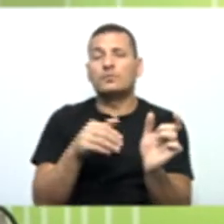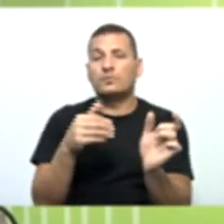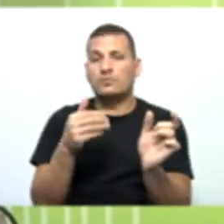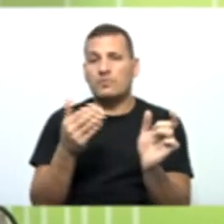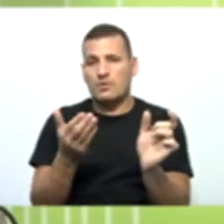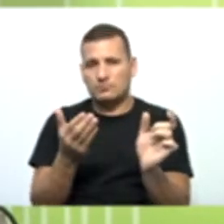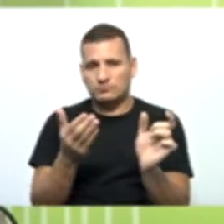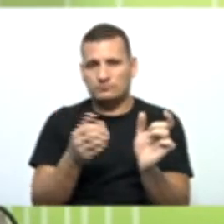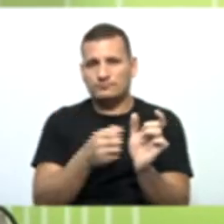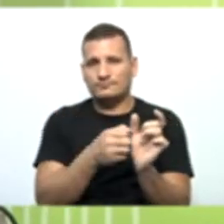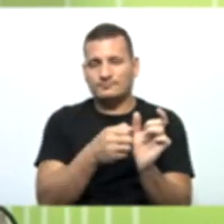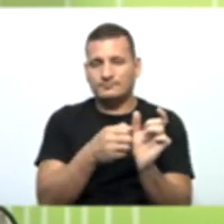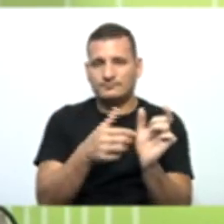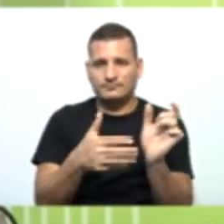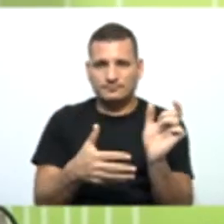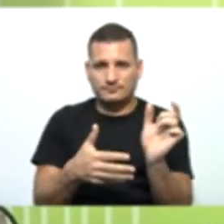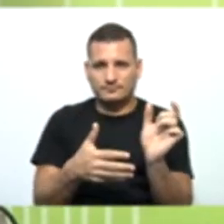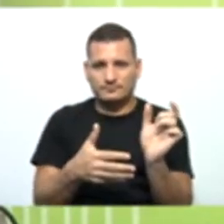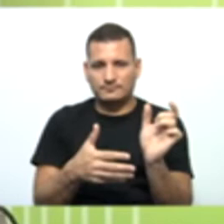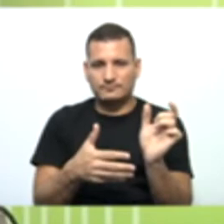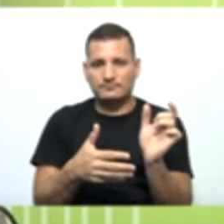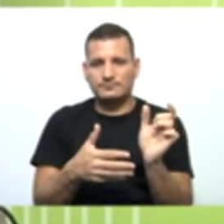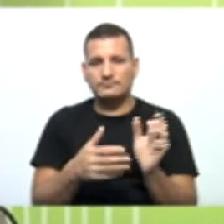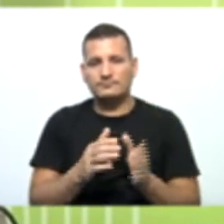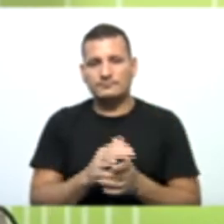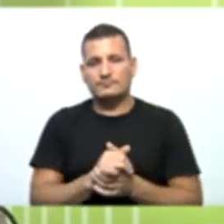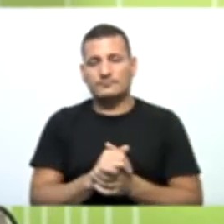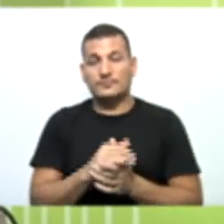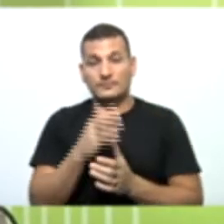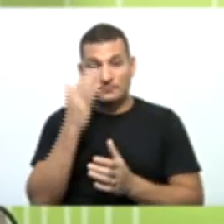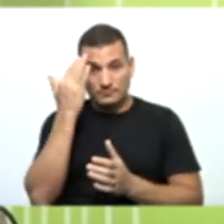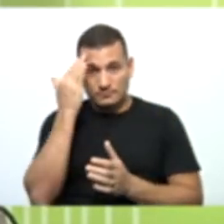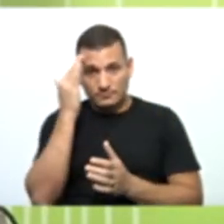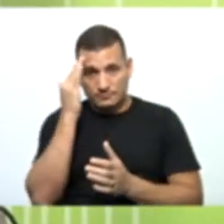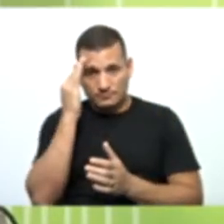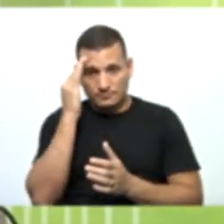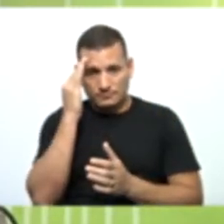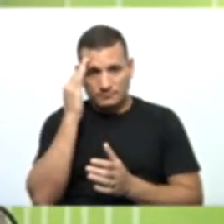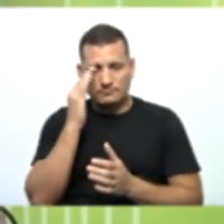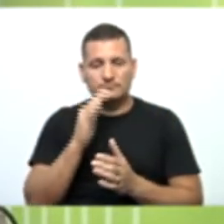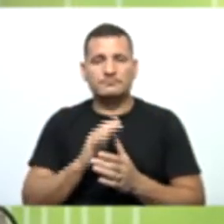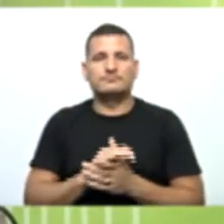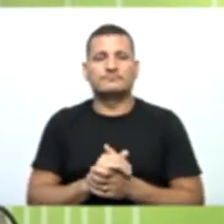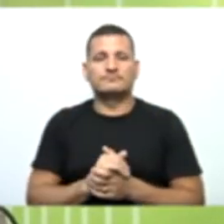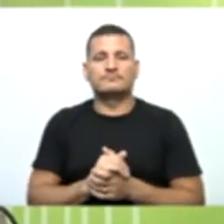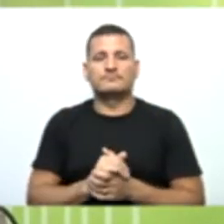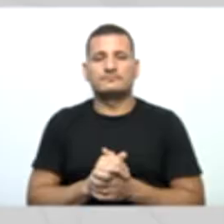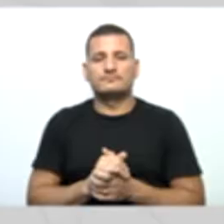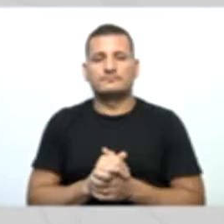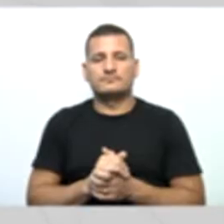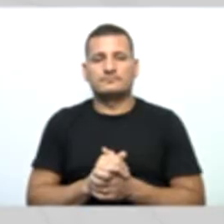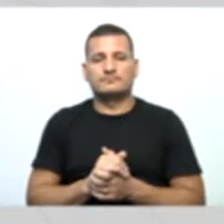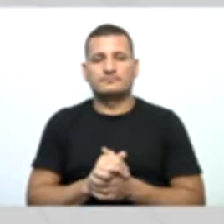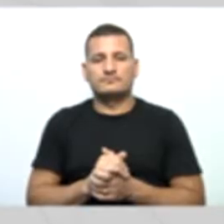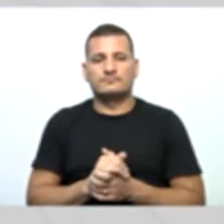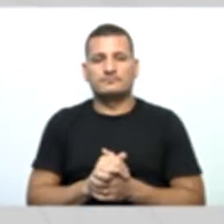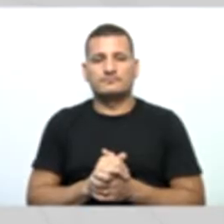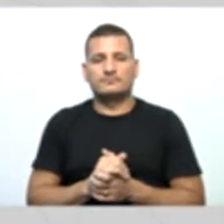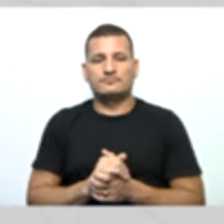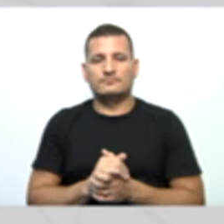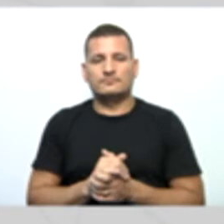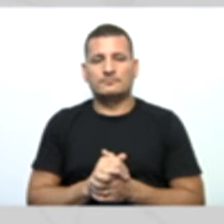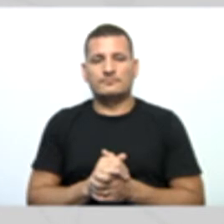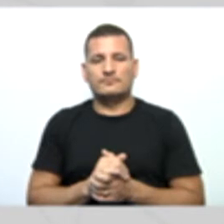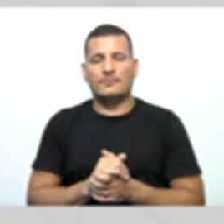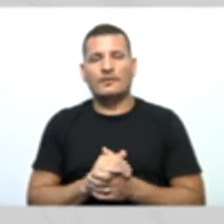está sendo relacionado, certo? Entendeu isso daí? Continuando aqui, vamos lá. Entendeu isso? A